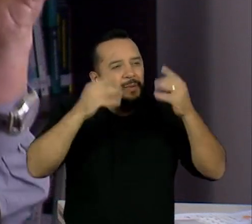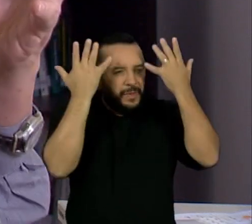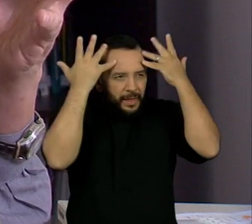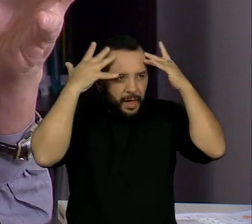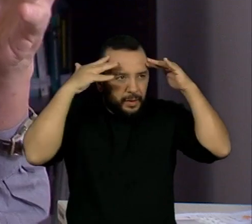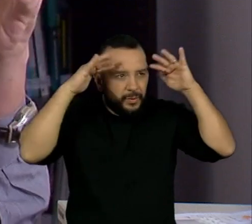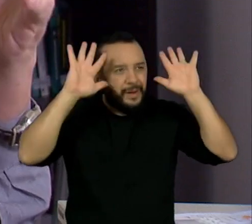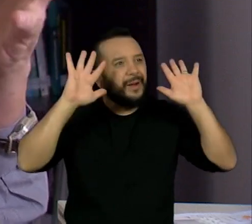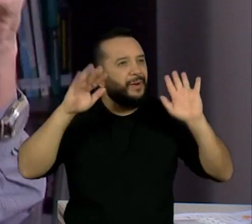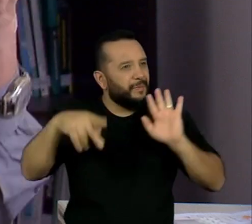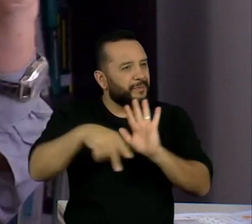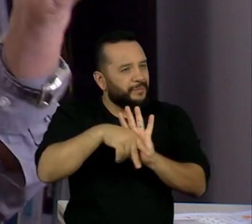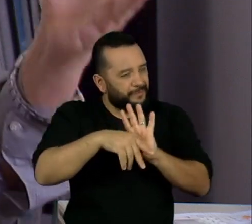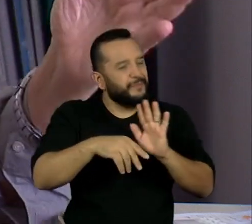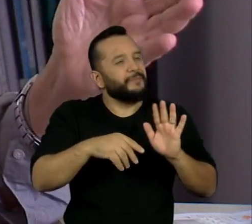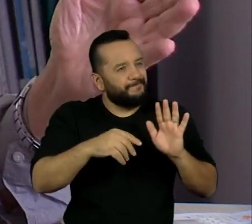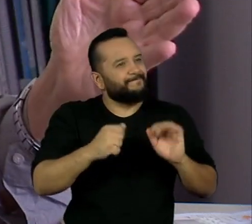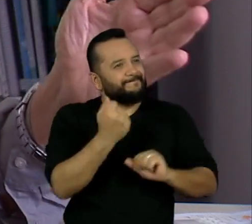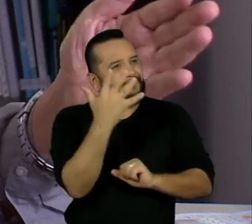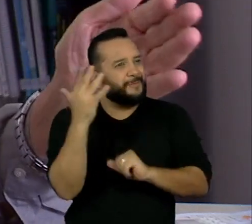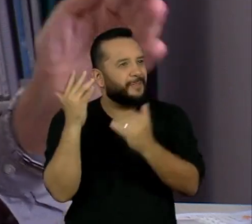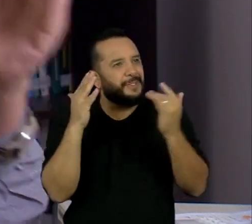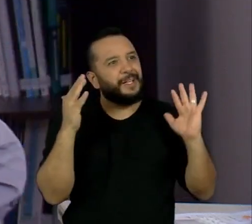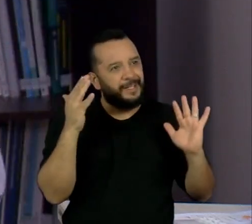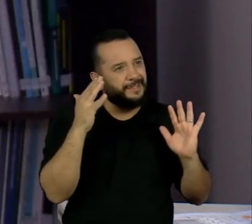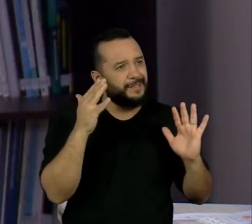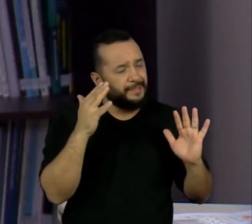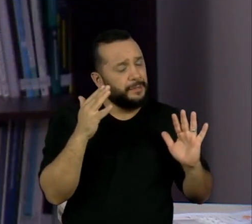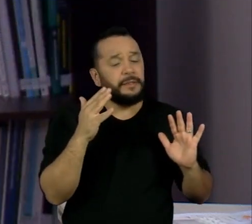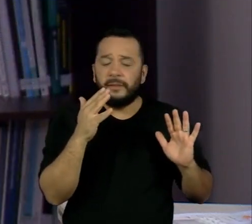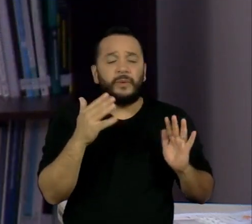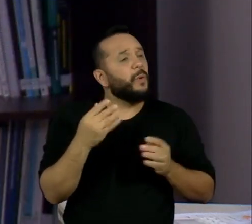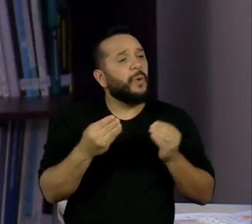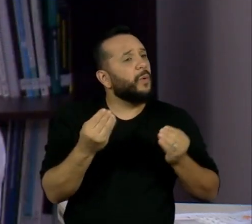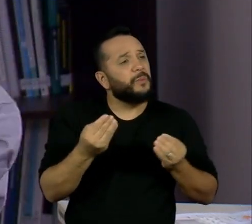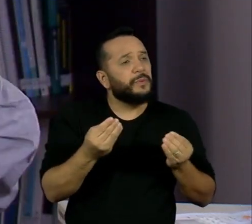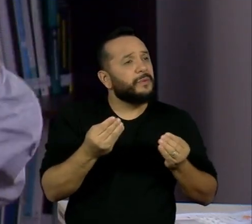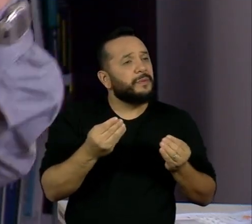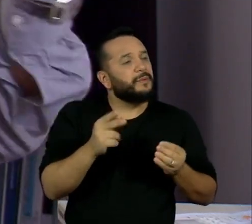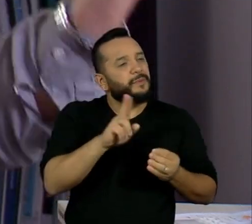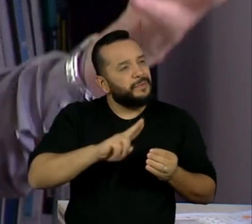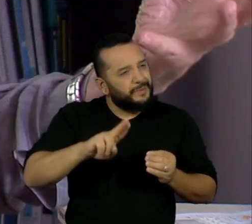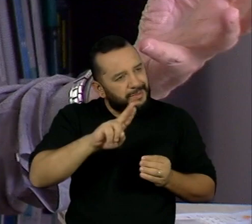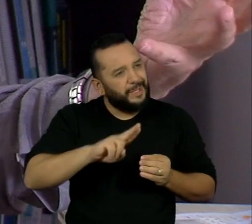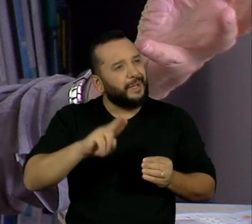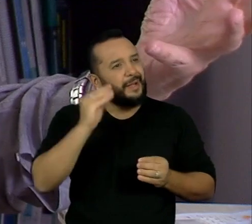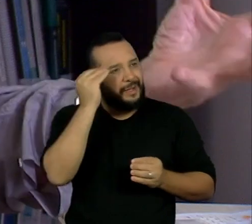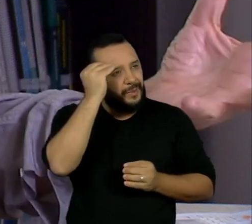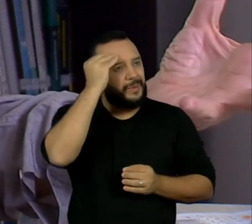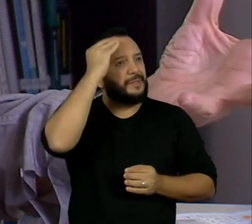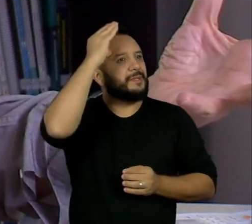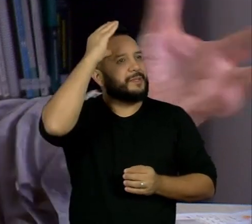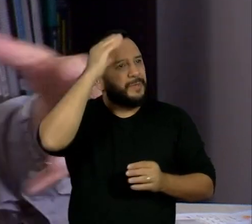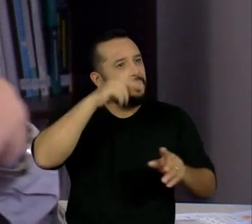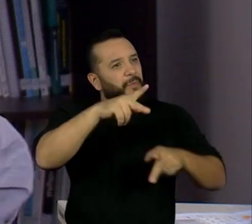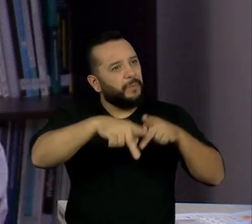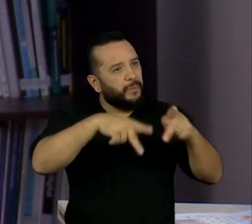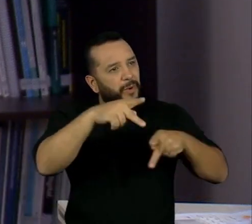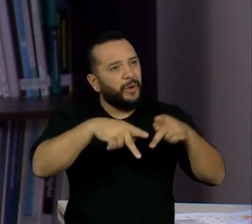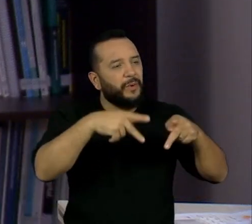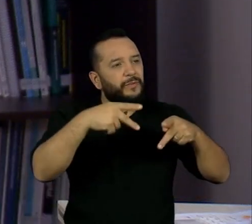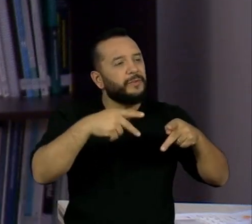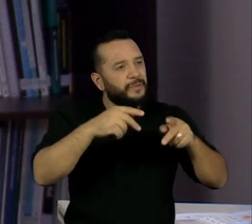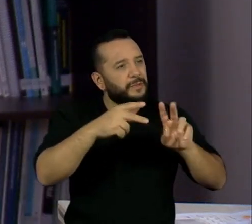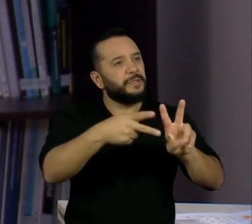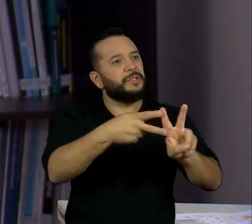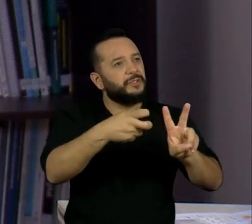não utilizar os conhecimentos dos povos indígenas e comunidades locais que vivem há milhares de anos lá, os indígenas, as